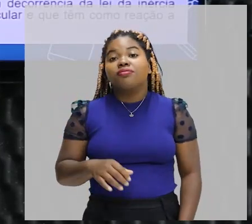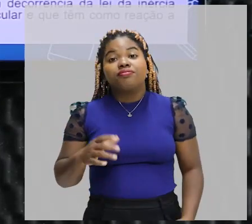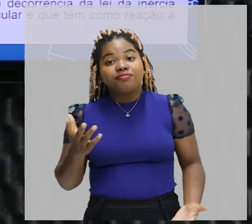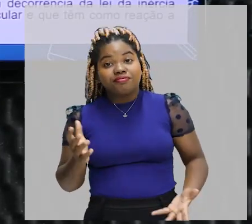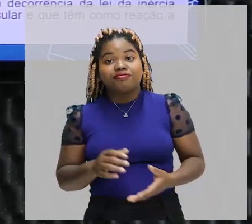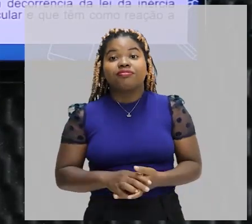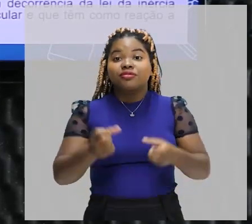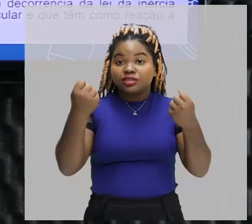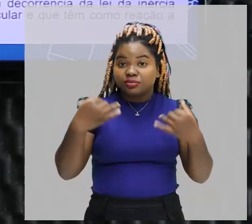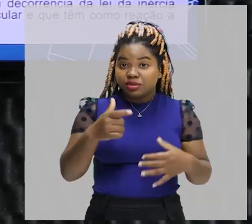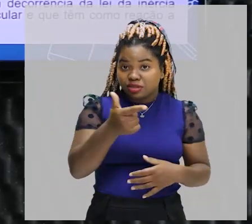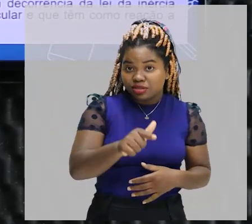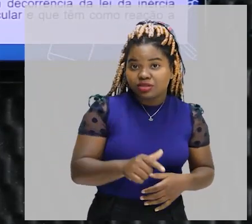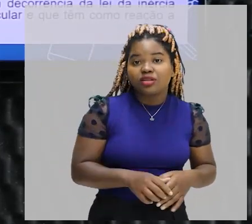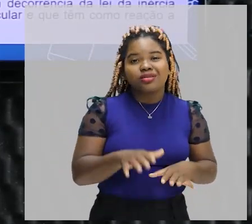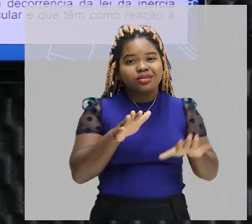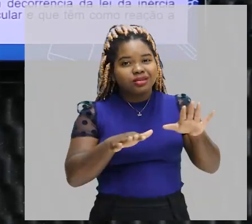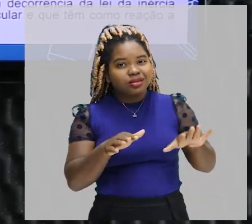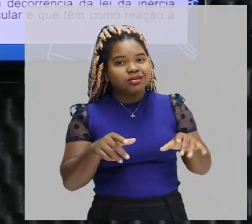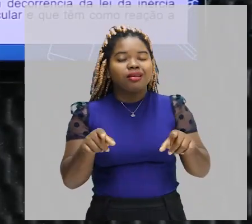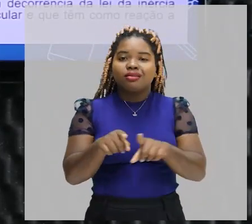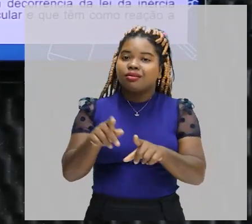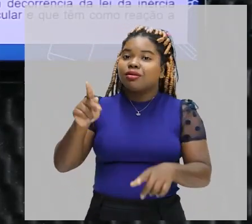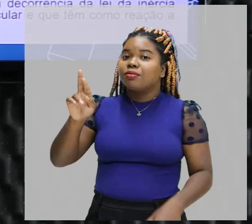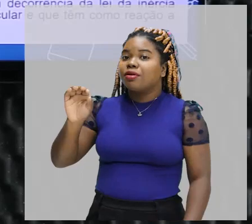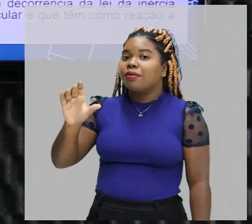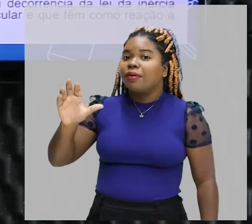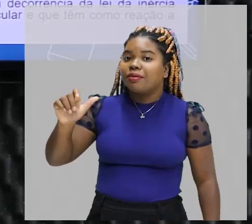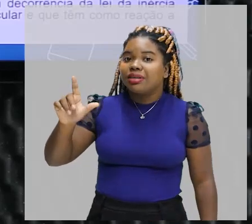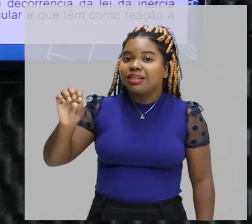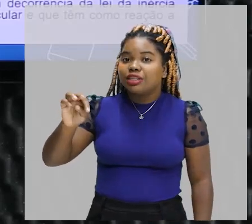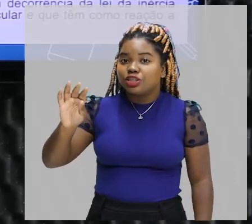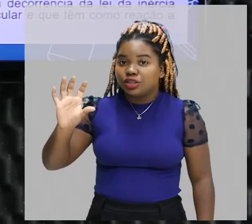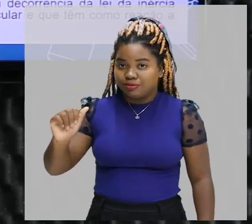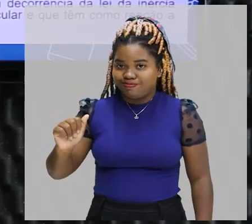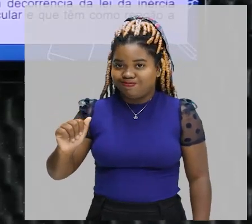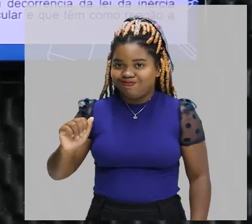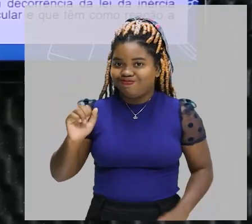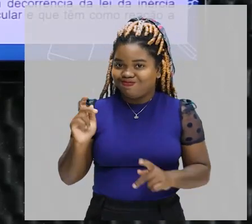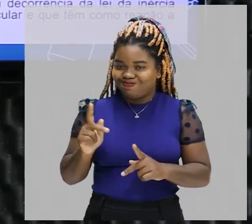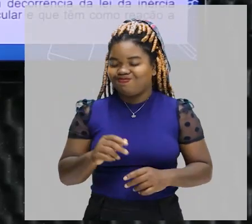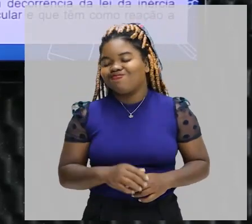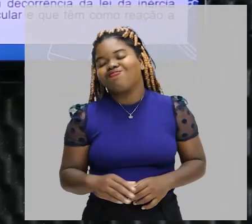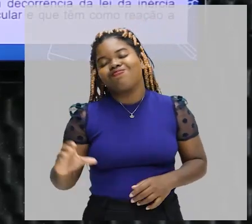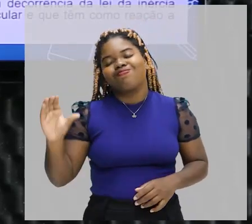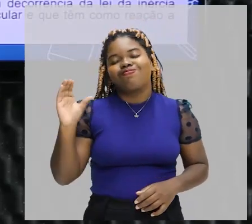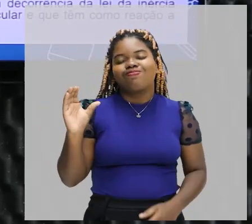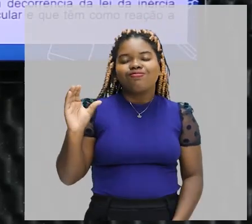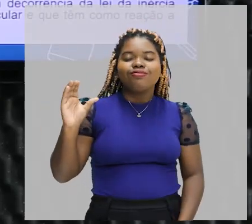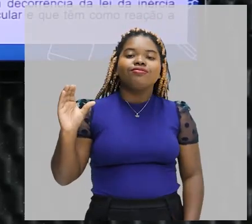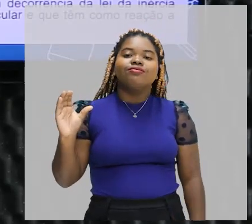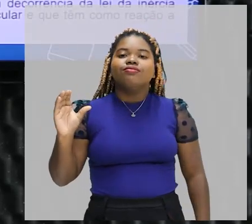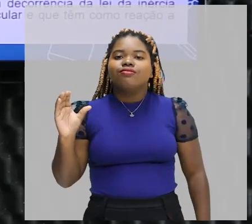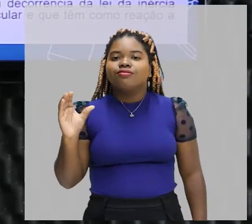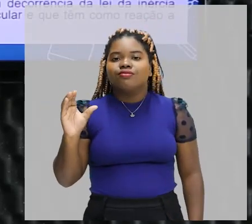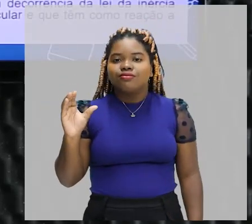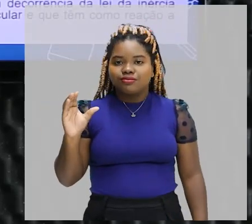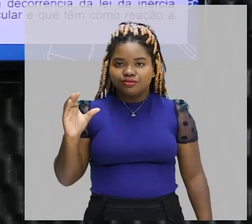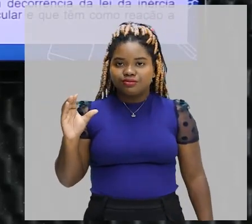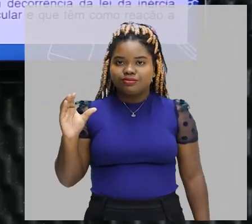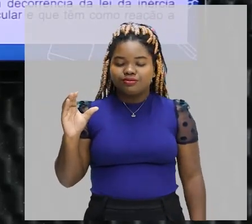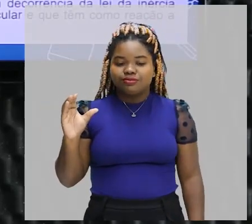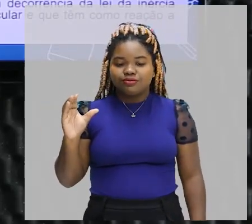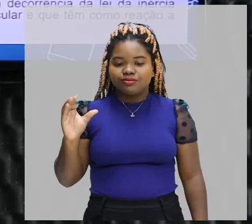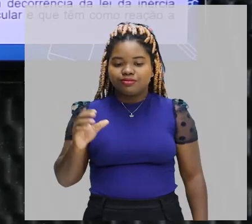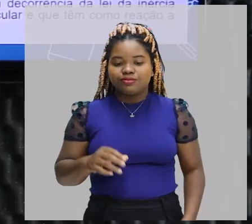também é probabilística. Tem que ter muito cuidado. Letra C. Para toda ação existente, toda ação existe